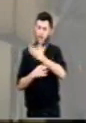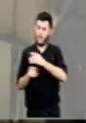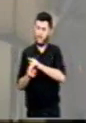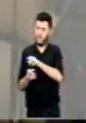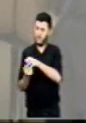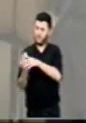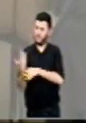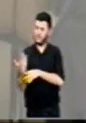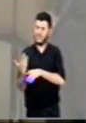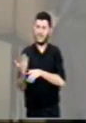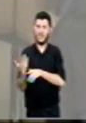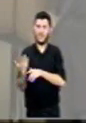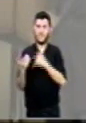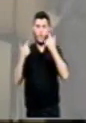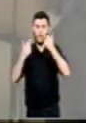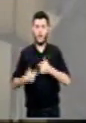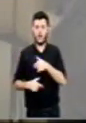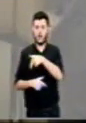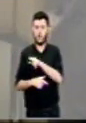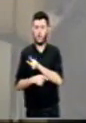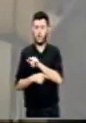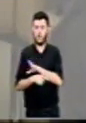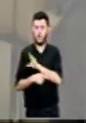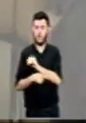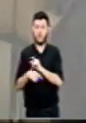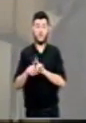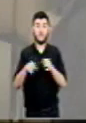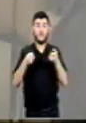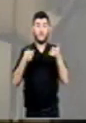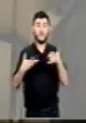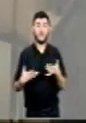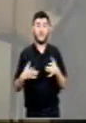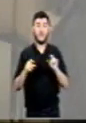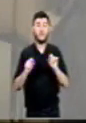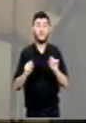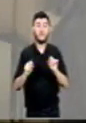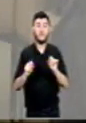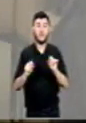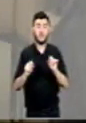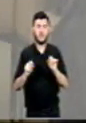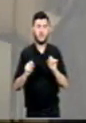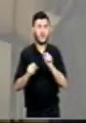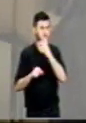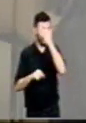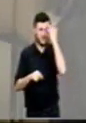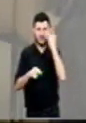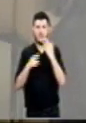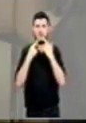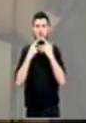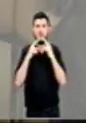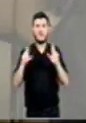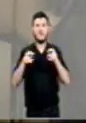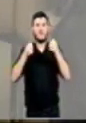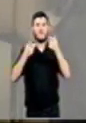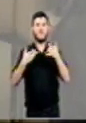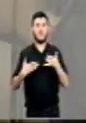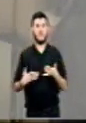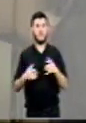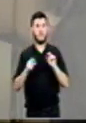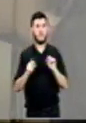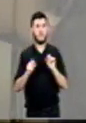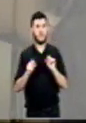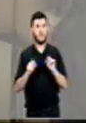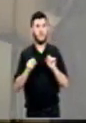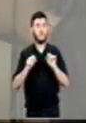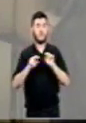falar um pouco sobre o mérito, aquilo que o próprio reclamante falou, das questões das excludentes de